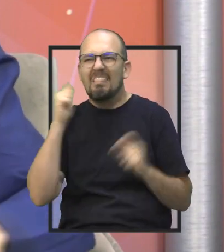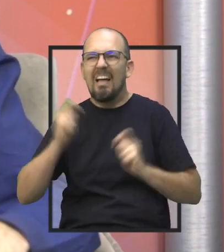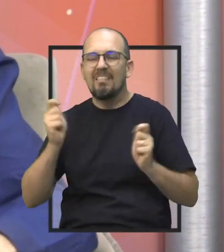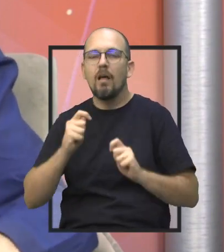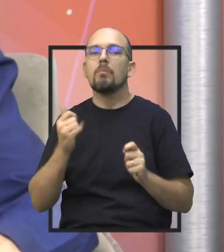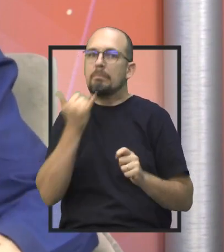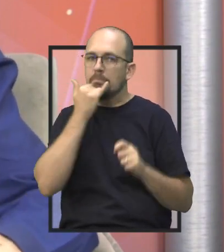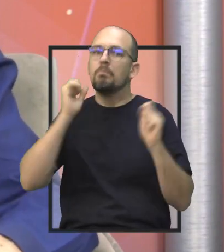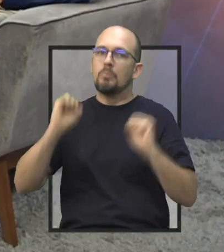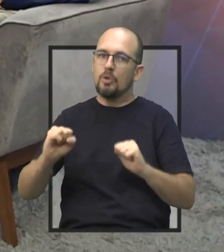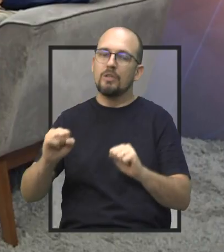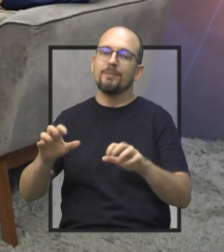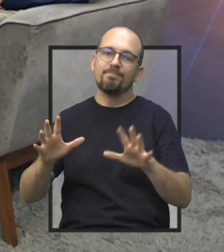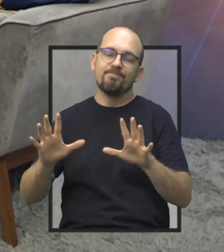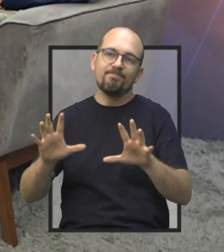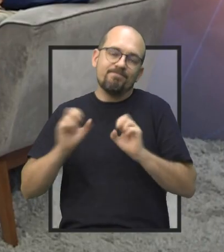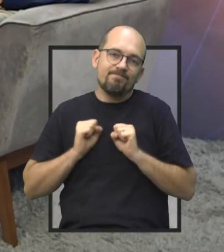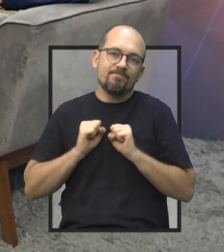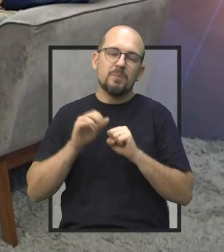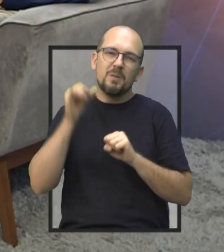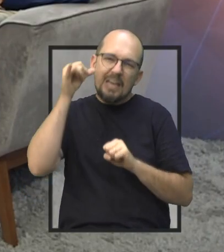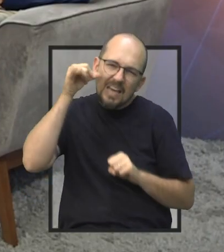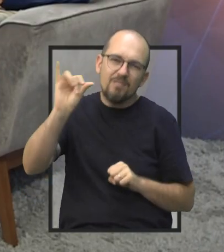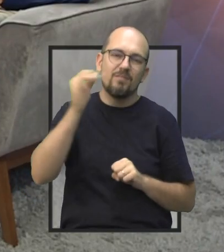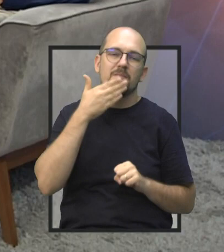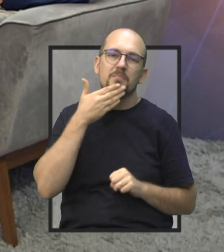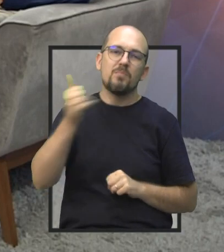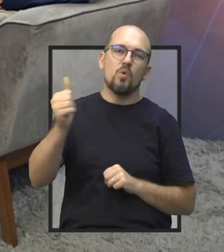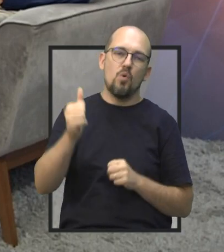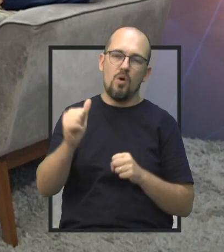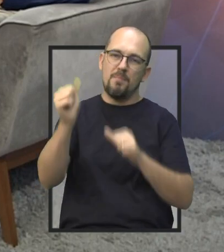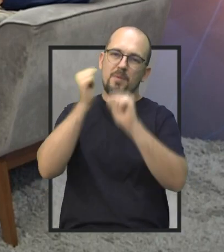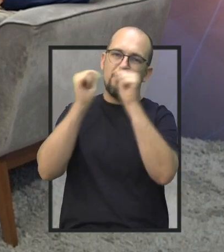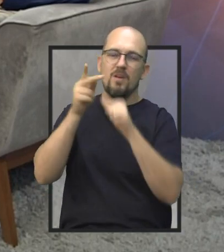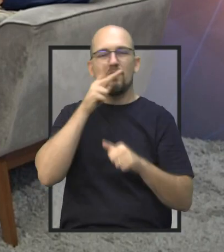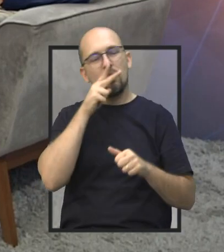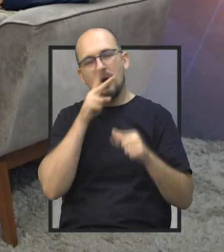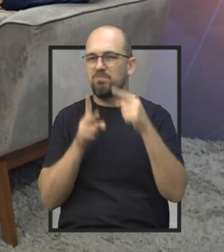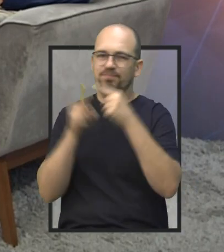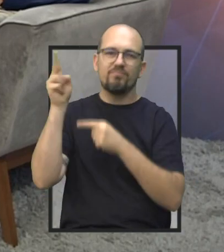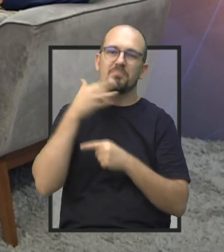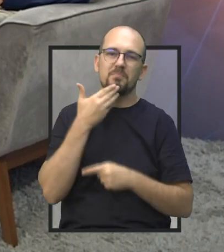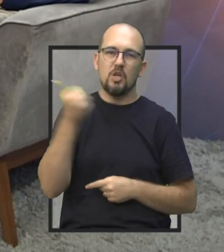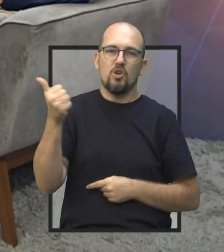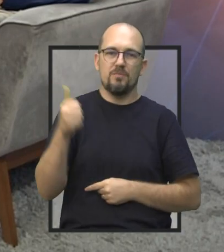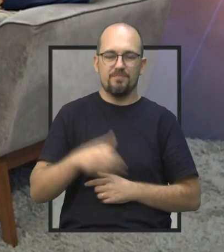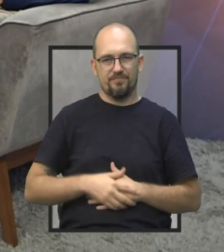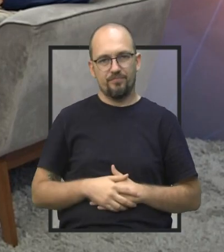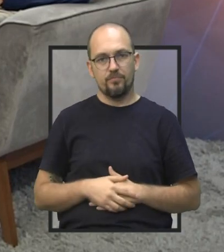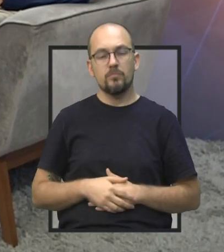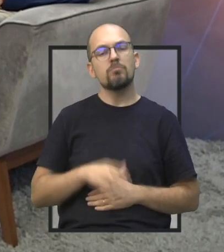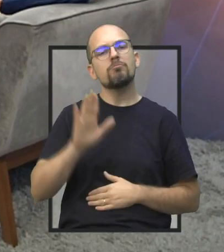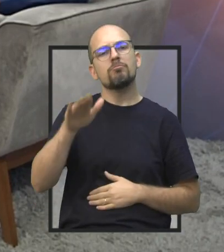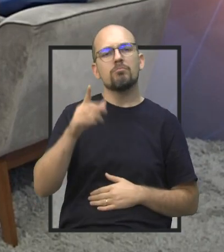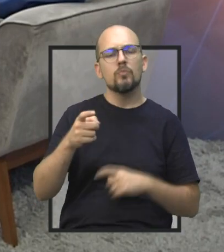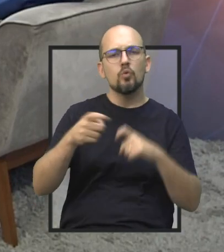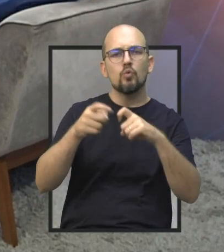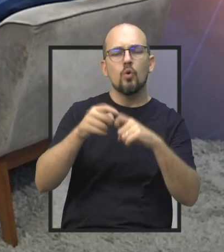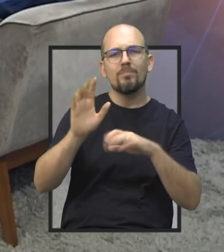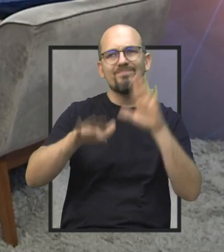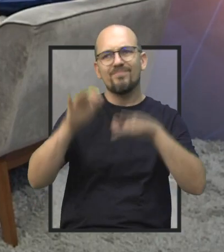é evitar o consumo. Certo. Doutor Otávio, e quais são os sintomas, né, que as pessoas muitas vezes acabam